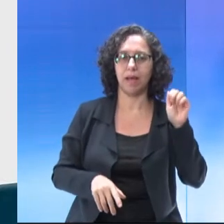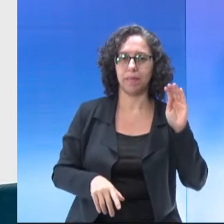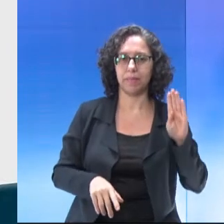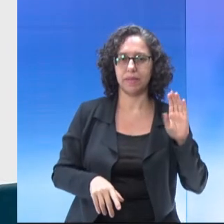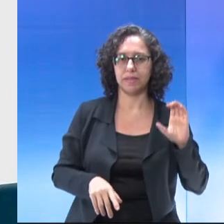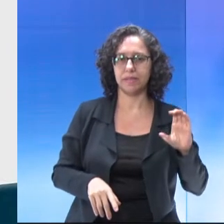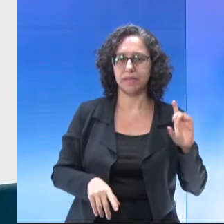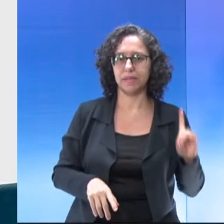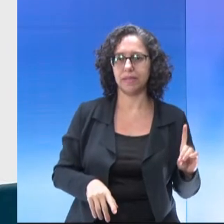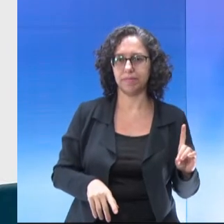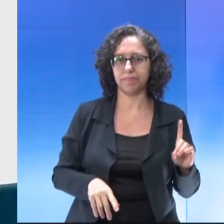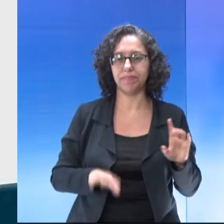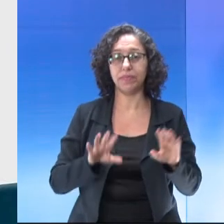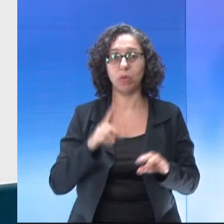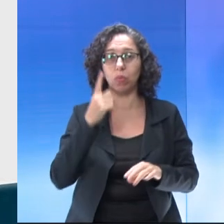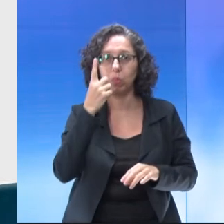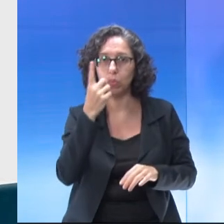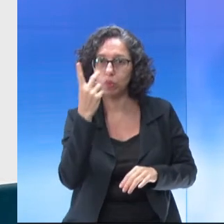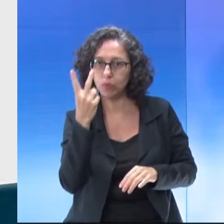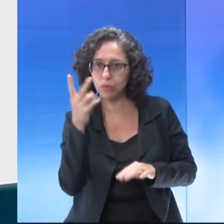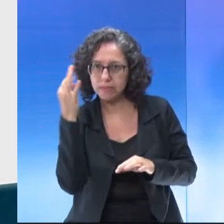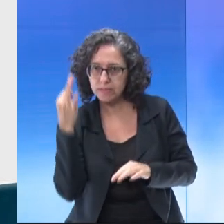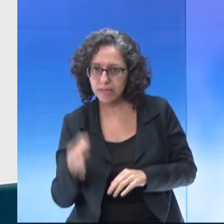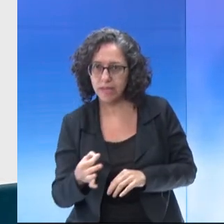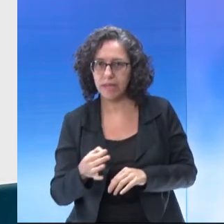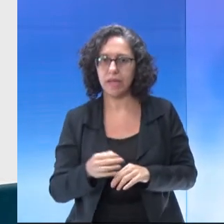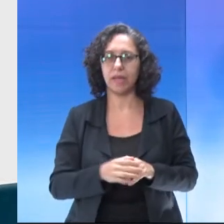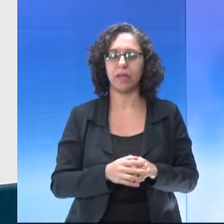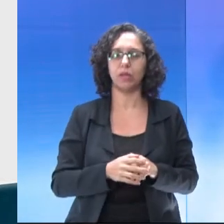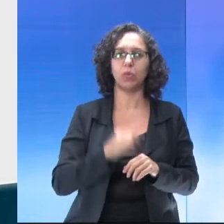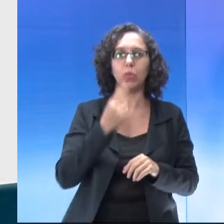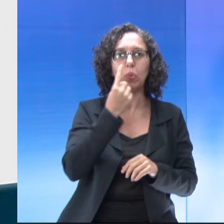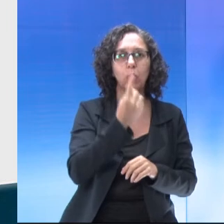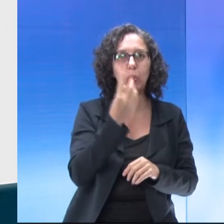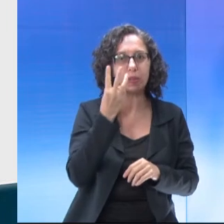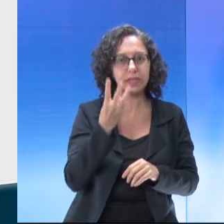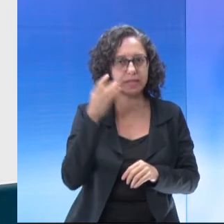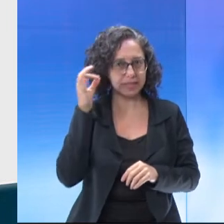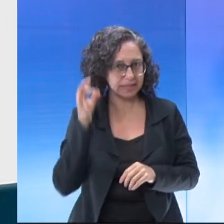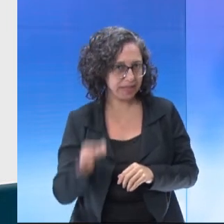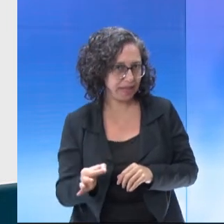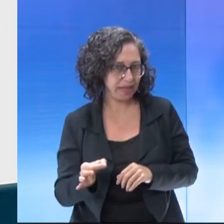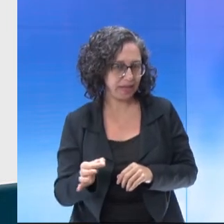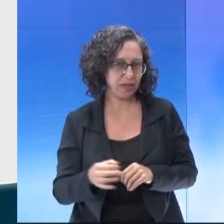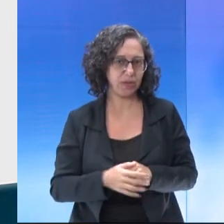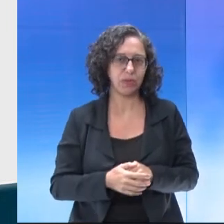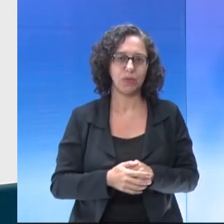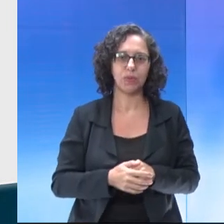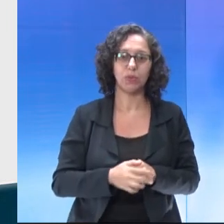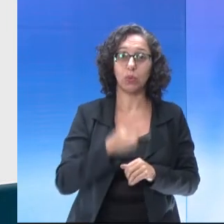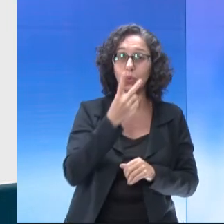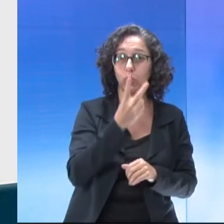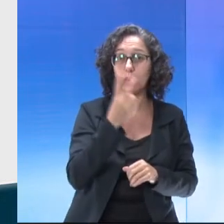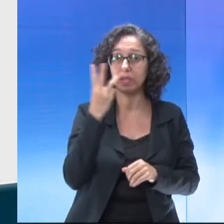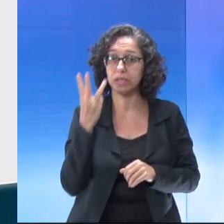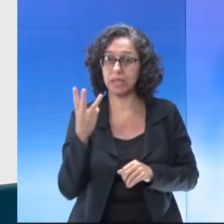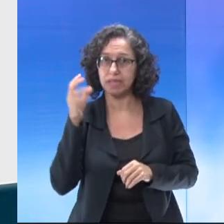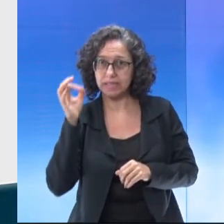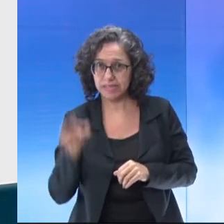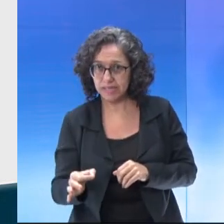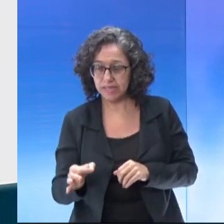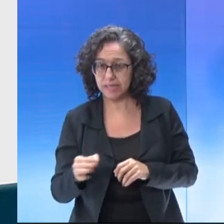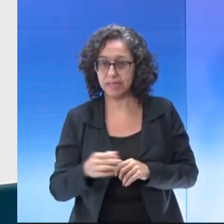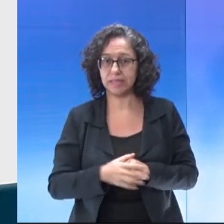as afirmativas 1 e 2 estão corretas? B, apenas as afirmativas 1 e 3 estão corretas? C, apenas